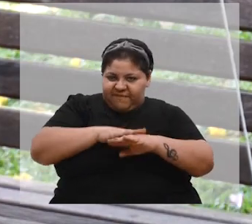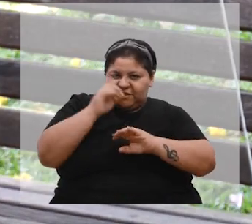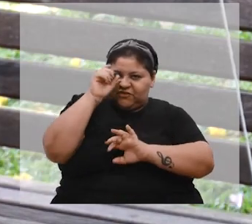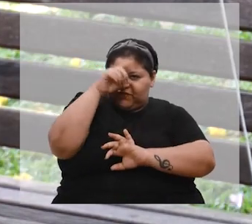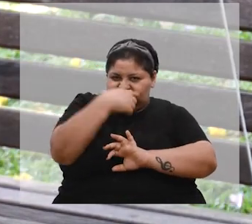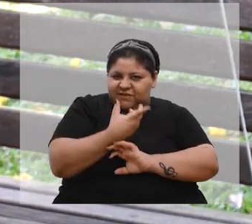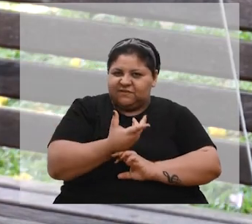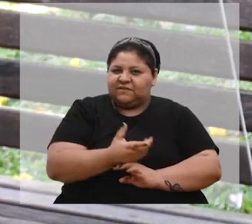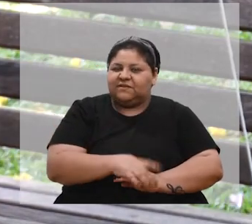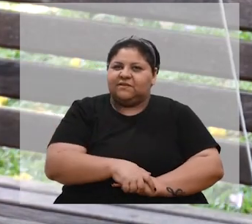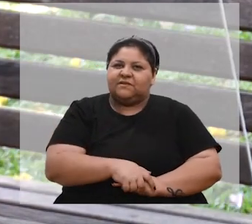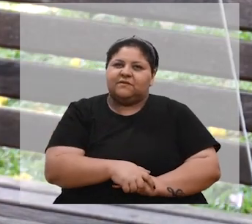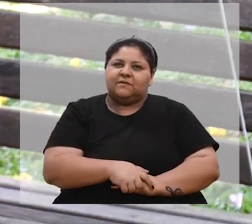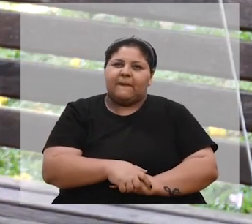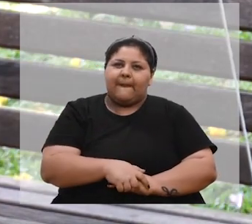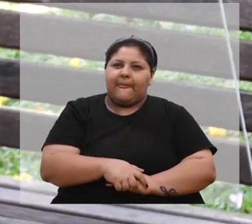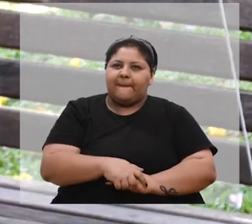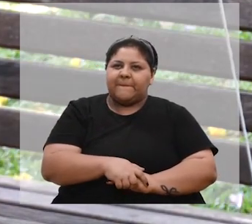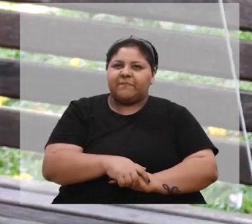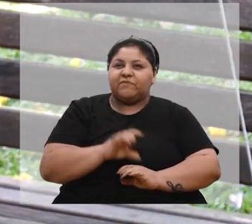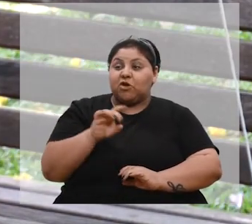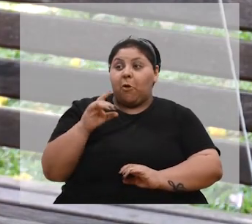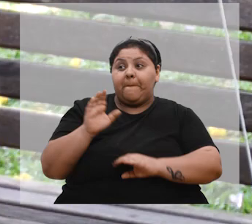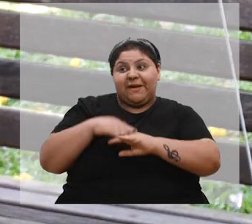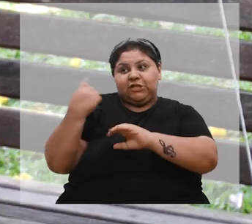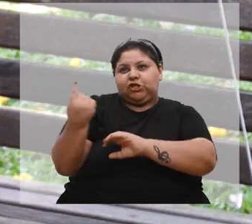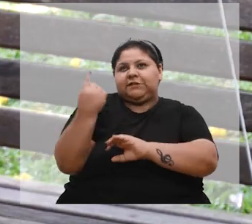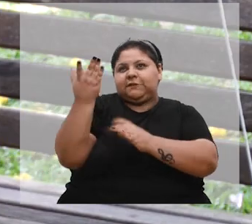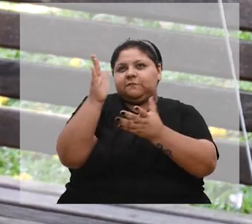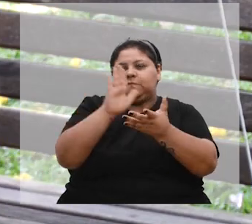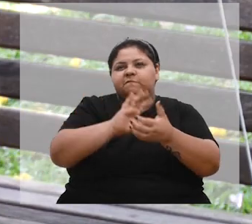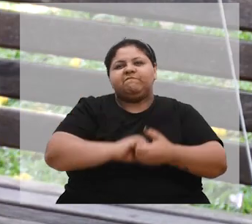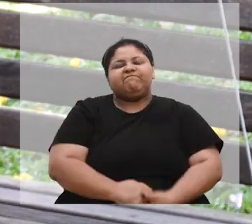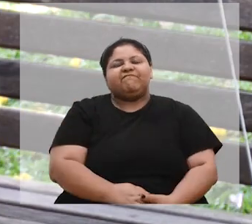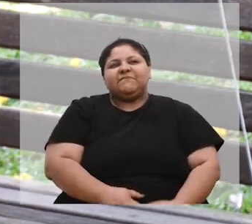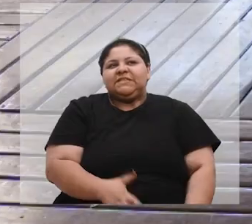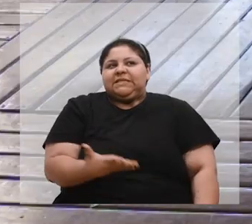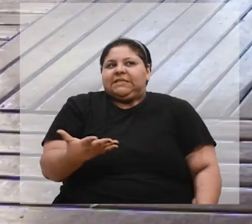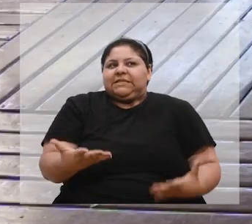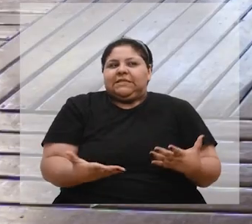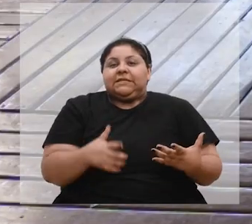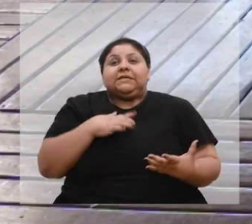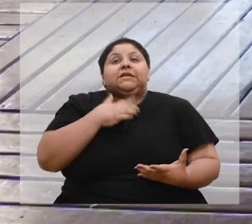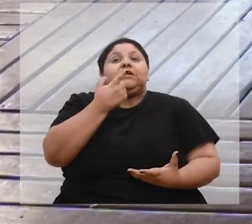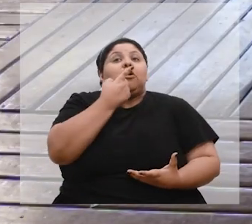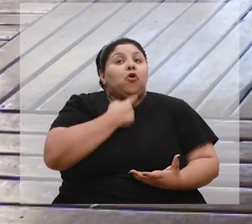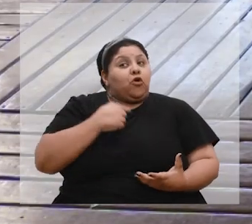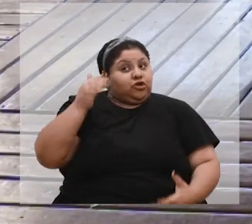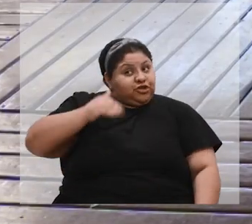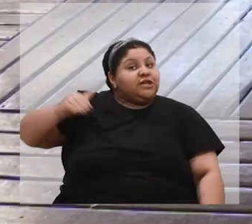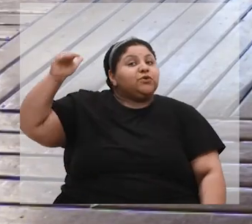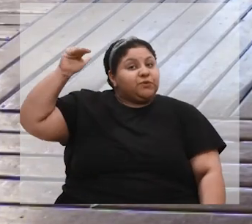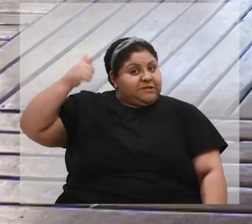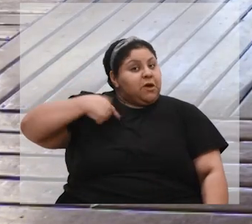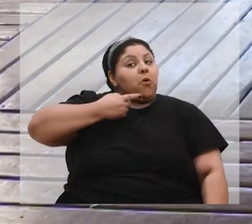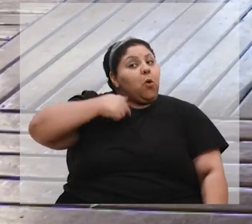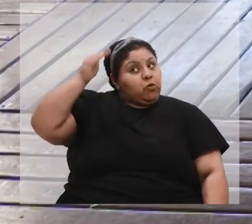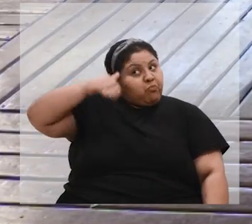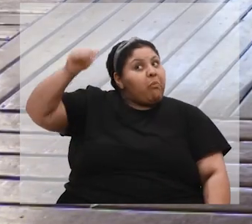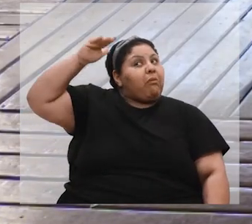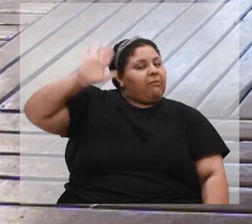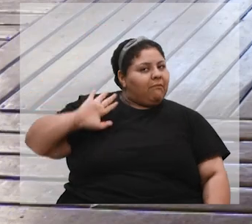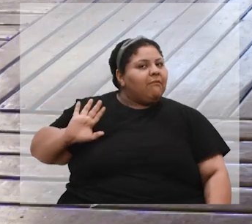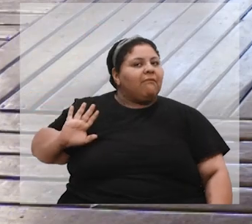vida adulta é mais difícil, né? Tu vai estar mais sozinho. Ai, eu não sei, eu gosto muito de ser adulta,